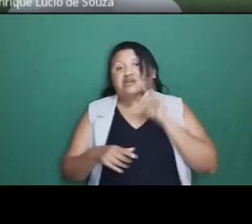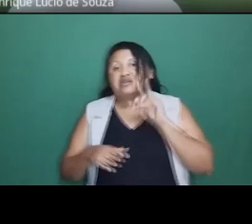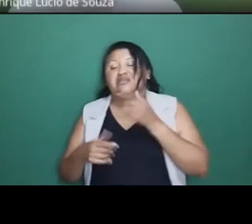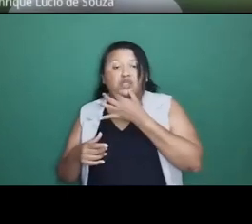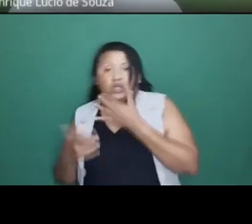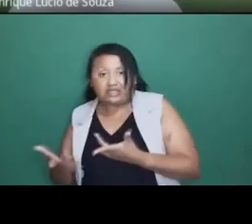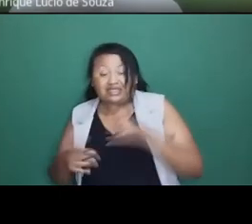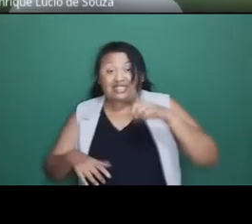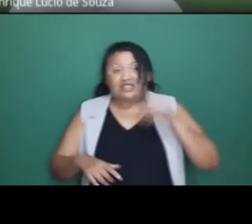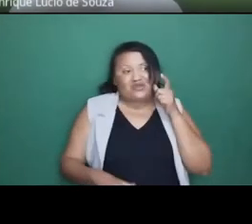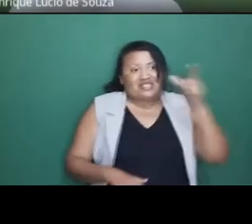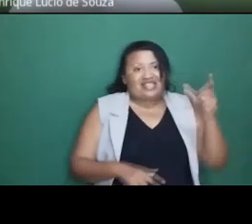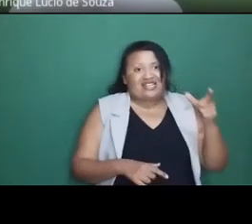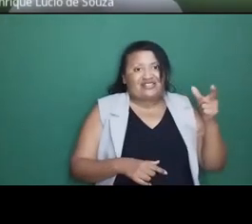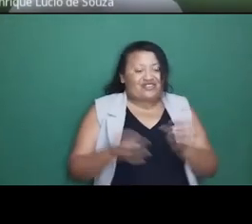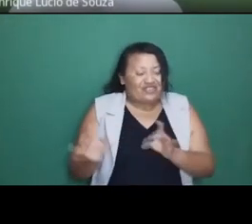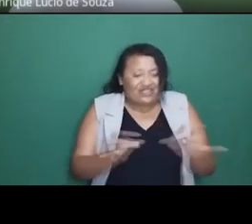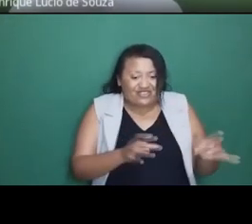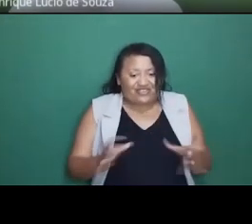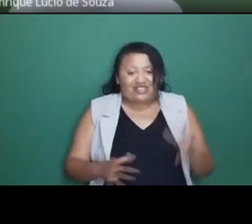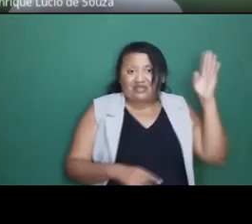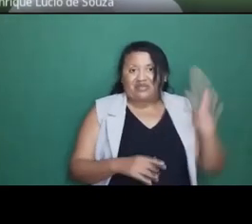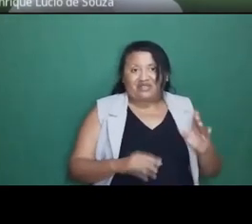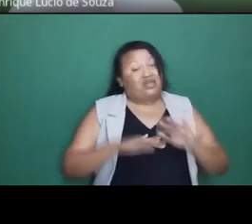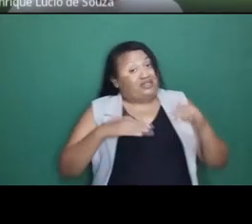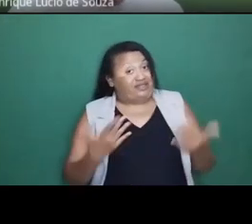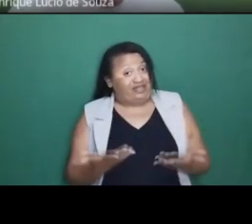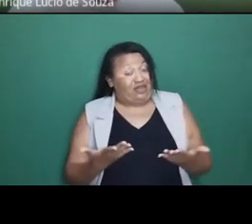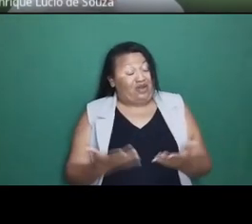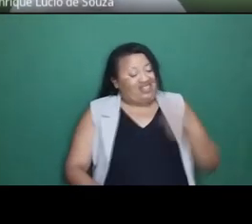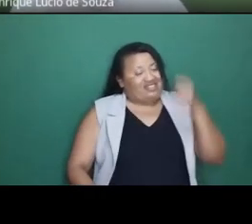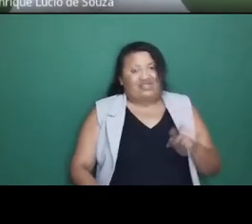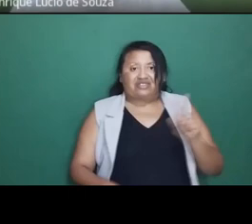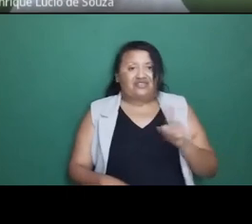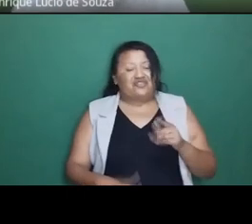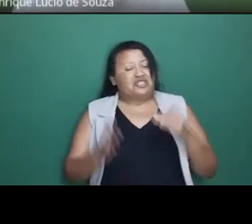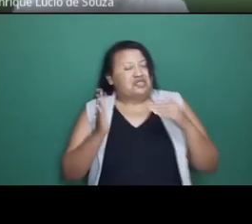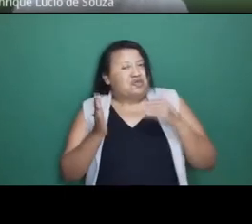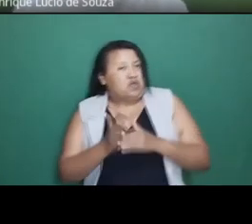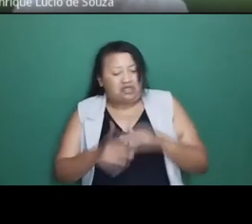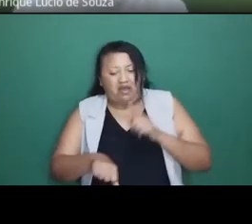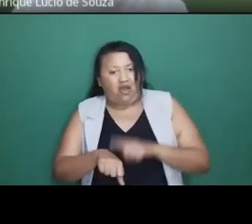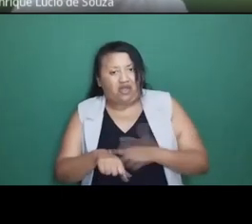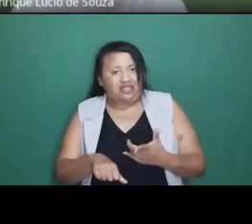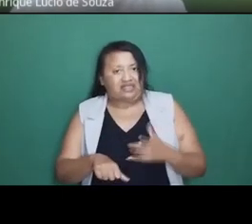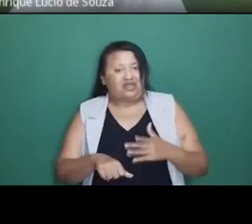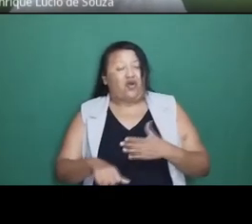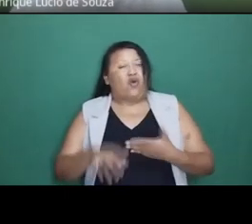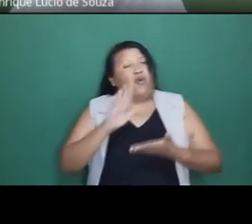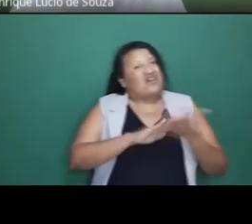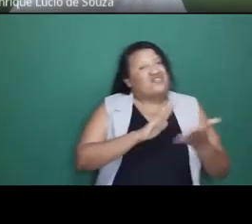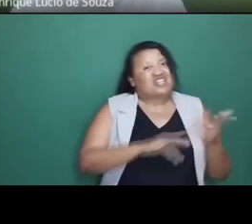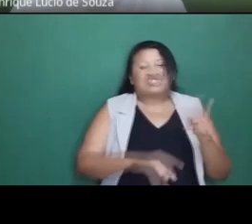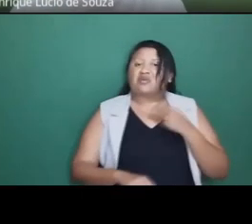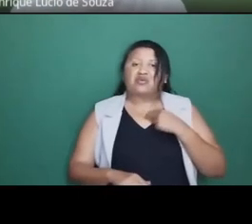comercializar diretamente com o Brasil de todo mundo a decisão não foi tomada de última hora uma viagem como Aquela não poderia ser